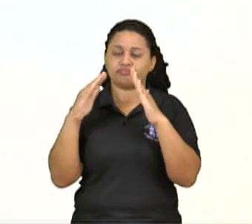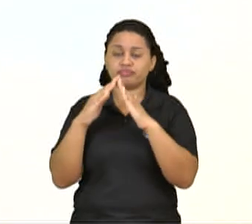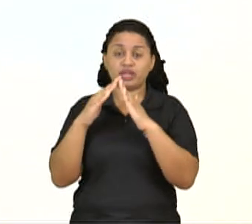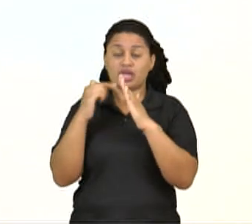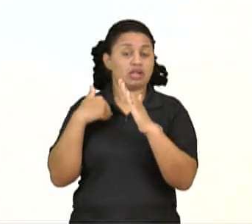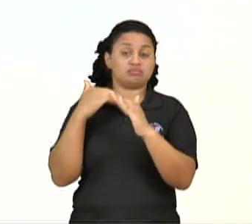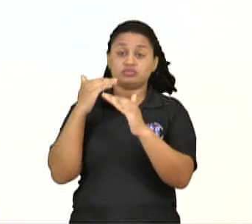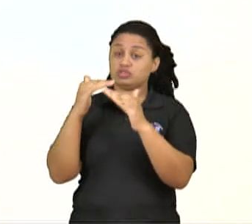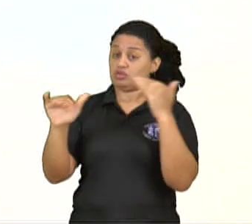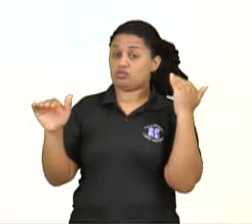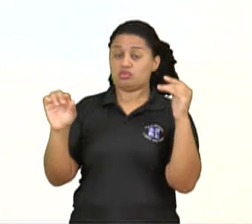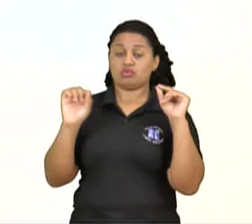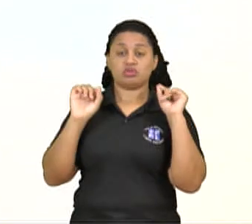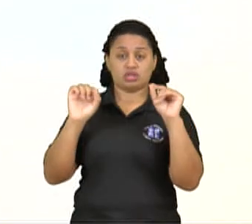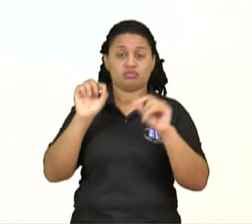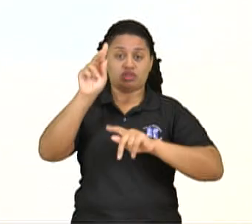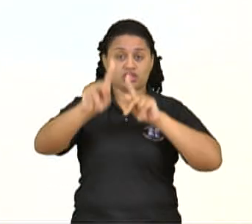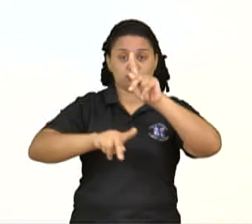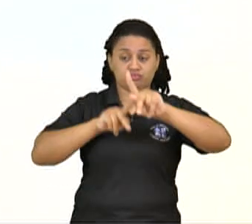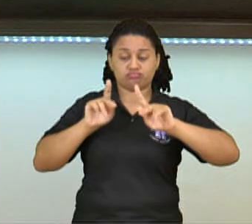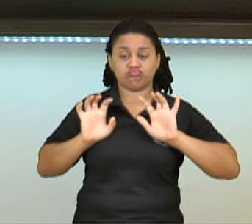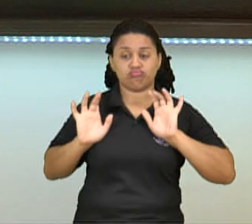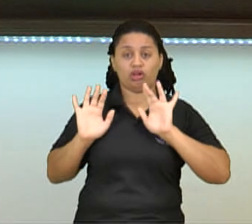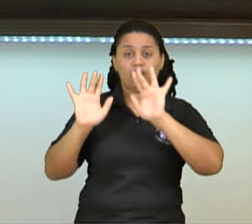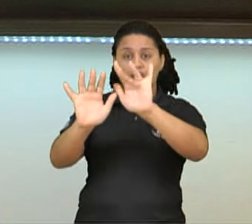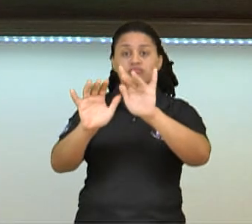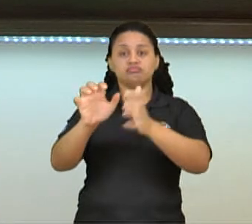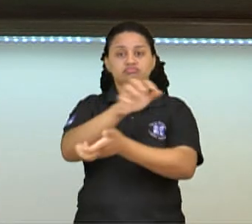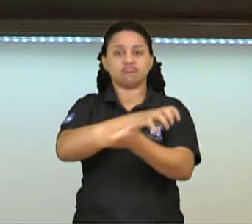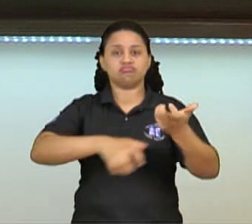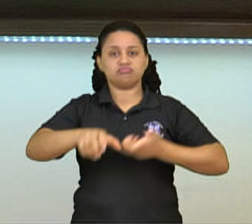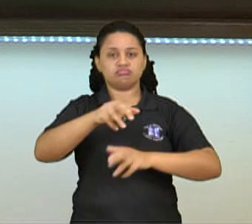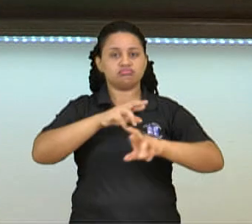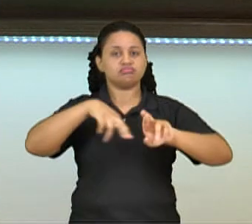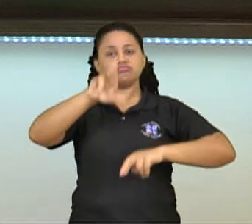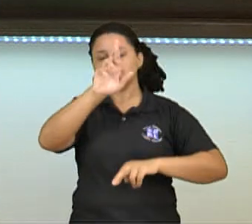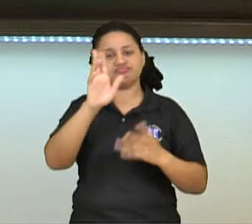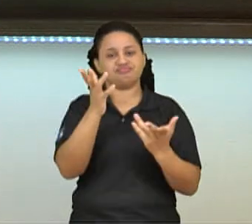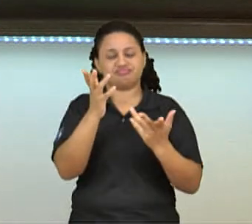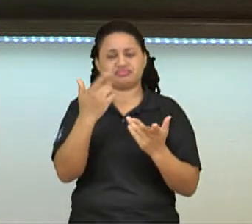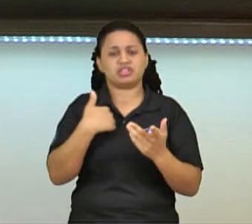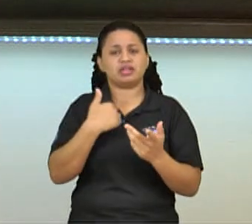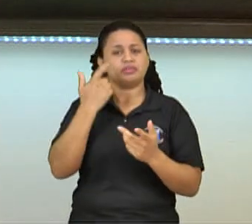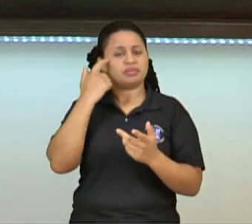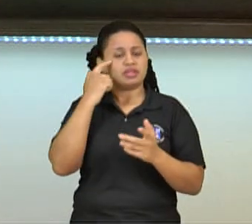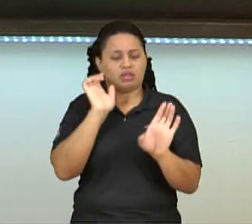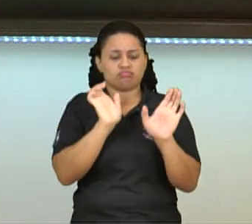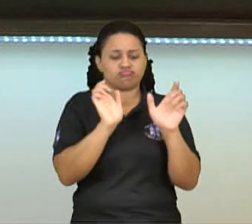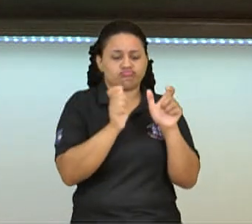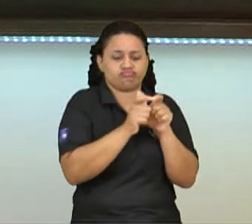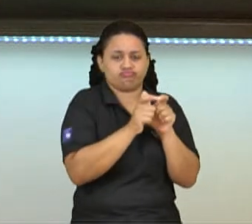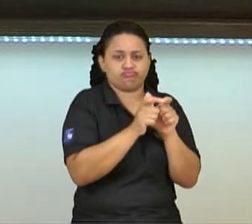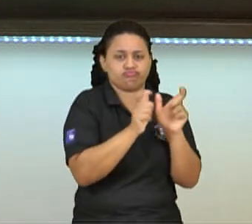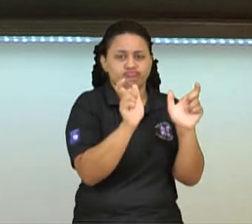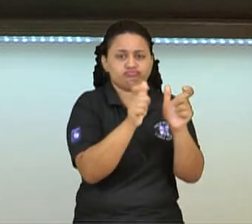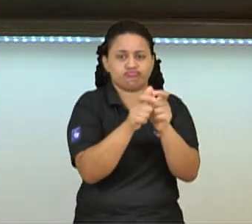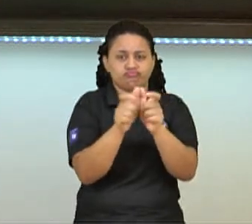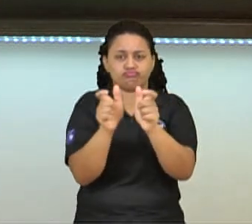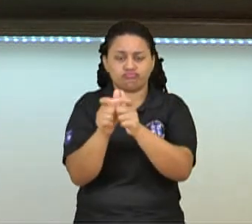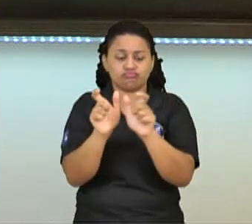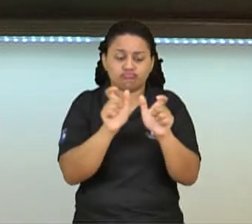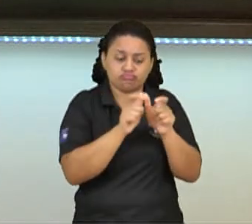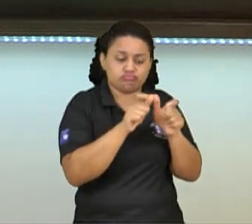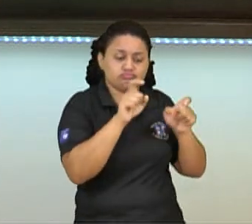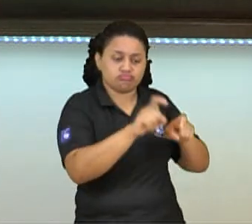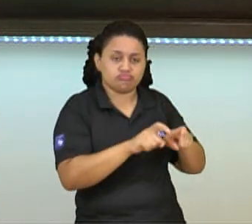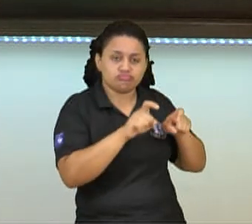à participação popular na Revolução. Eles achavam que as minorias camponesas, que eram a maioria